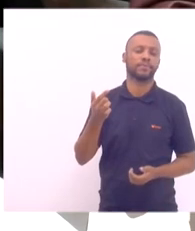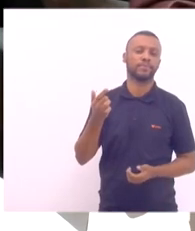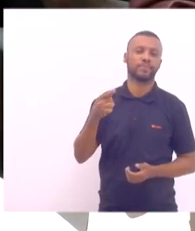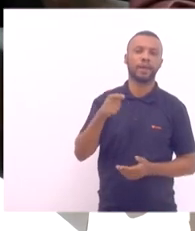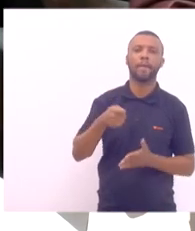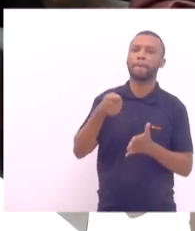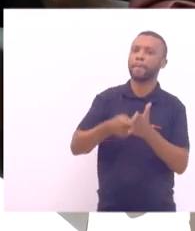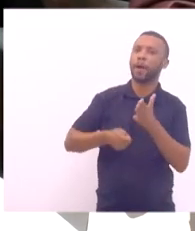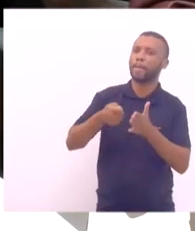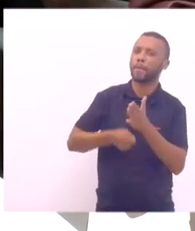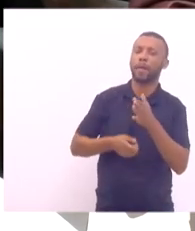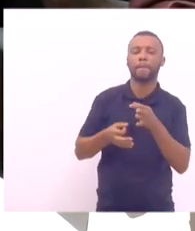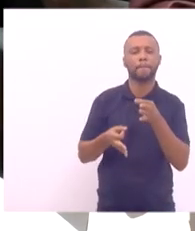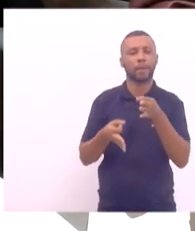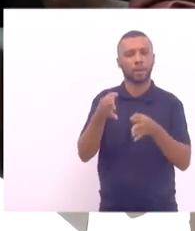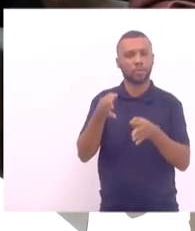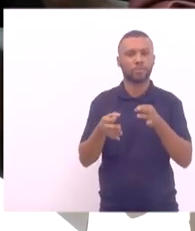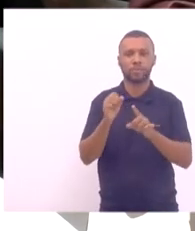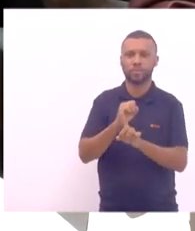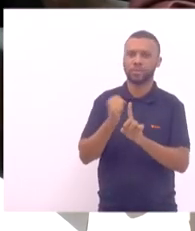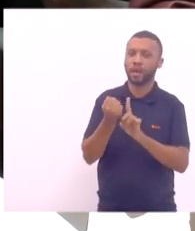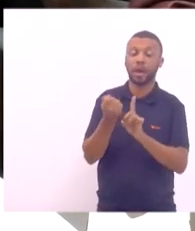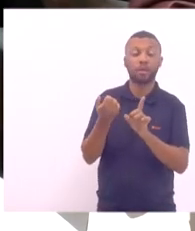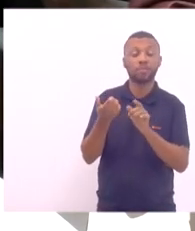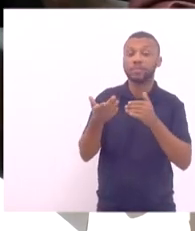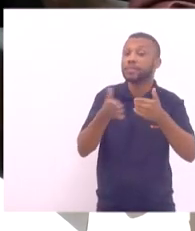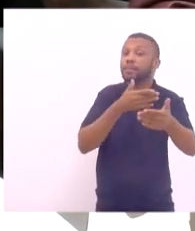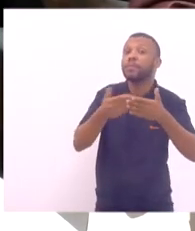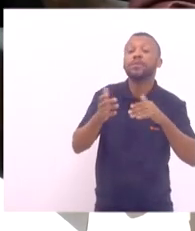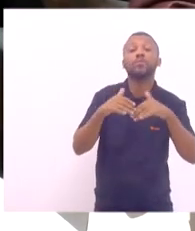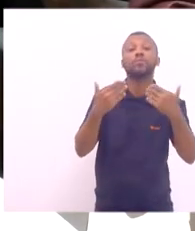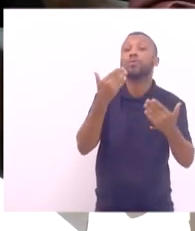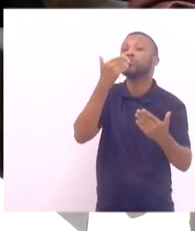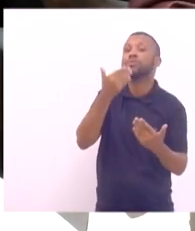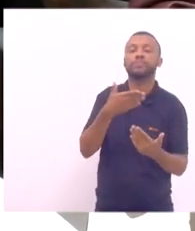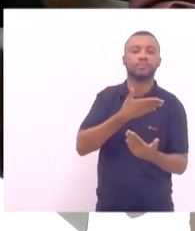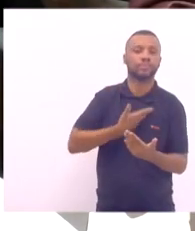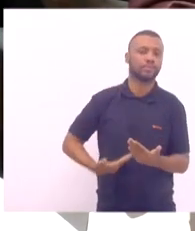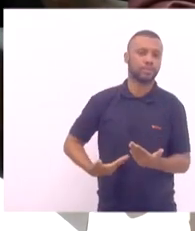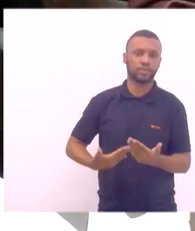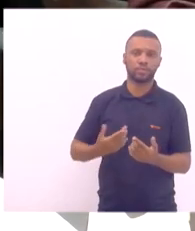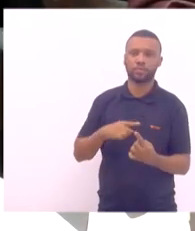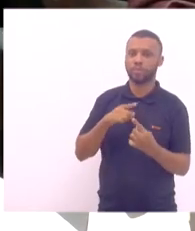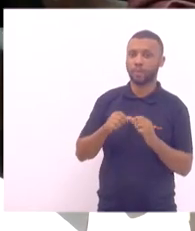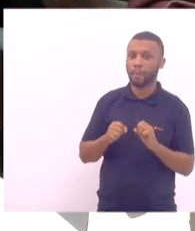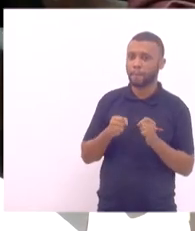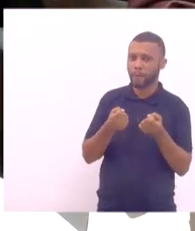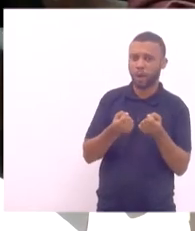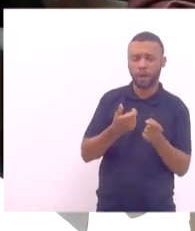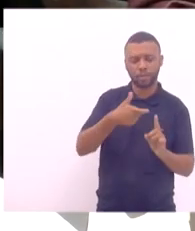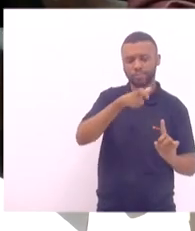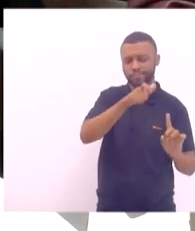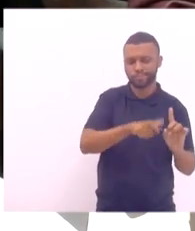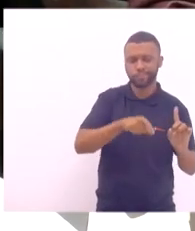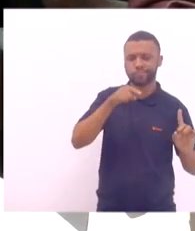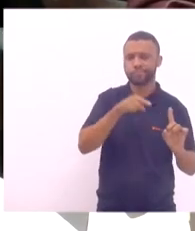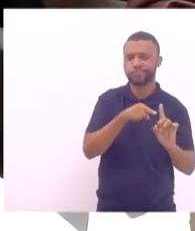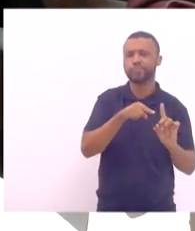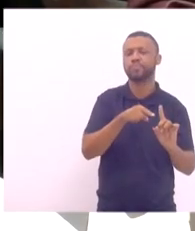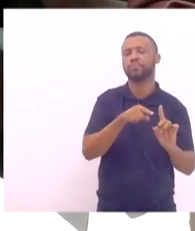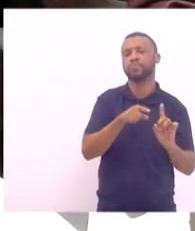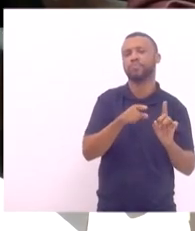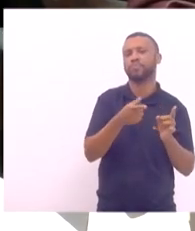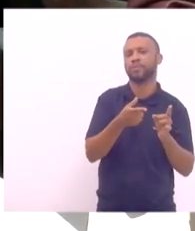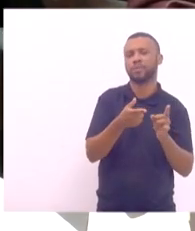lutar pela justiça social, seja o governo que for, e proteger o pequeno consumidor